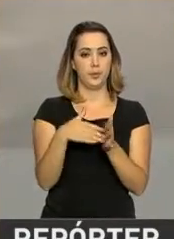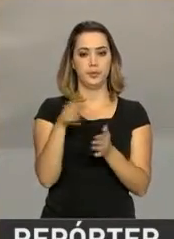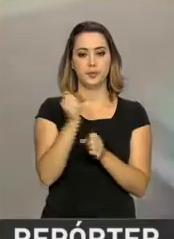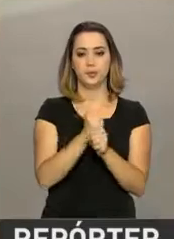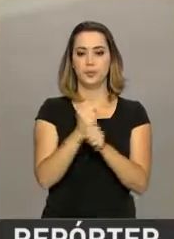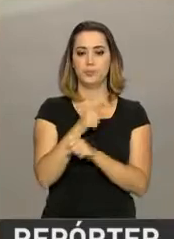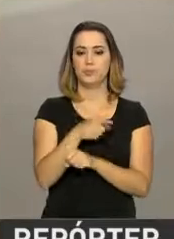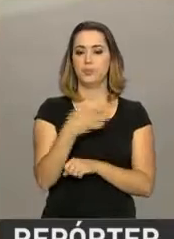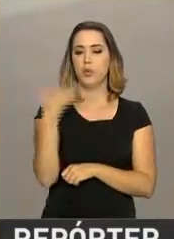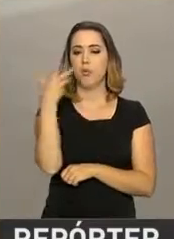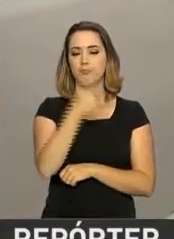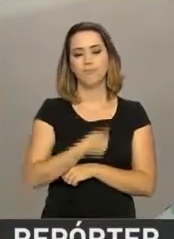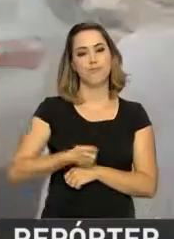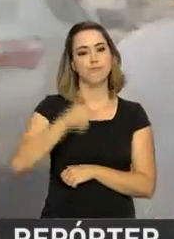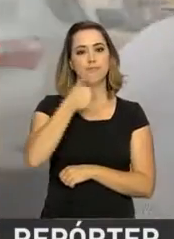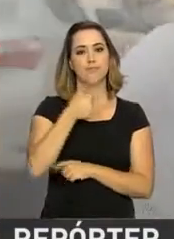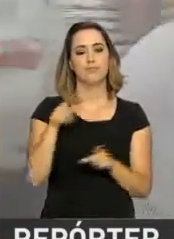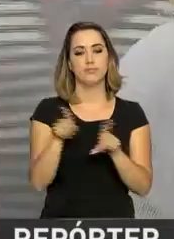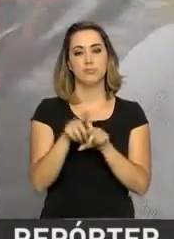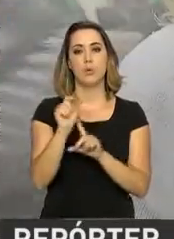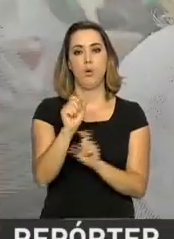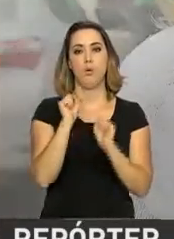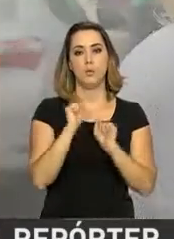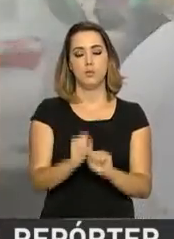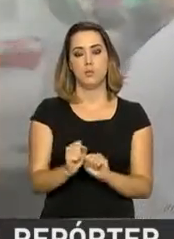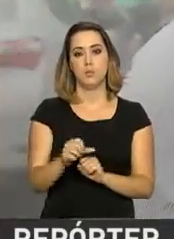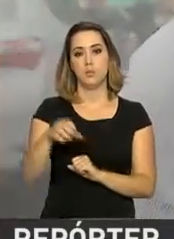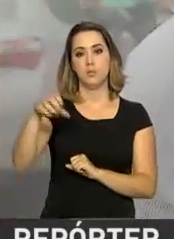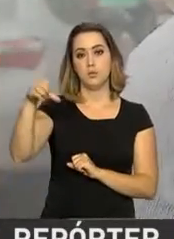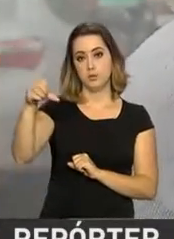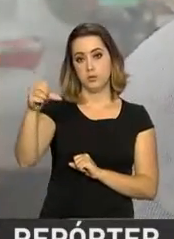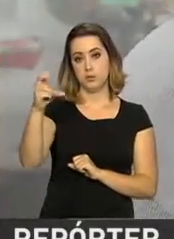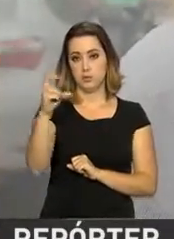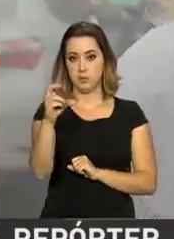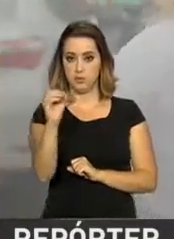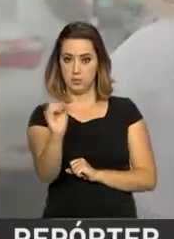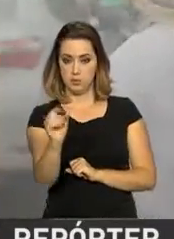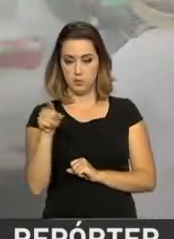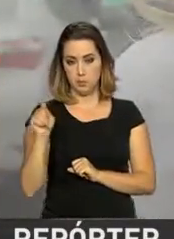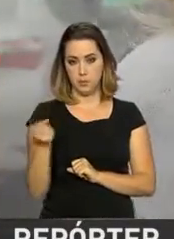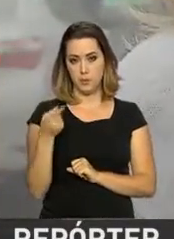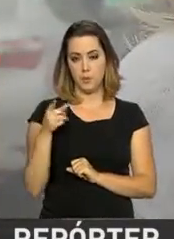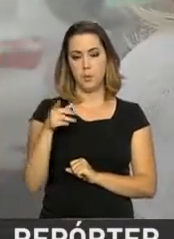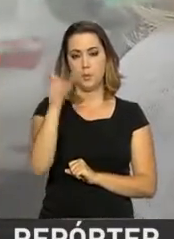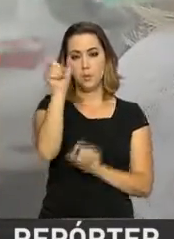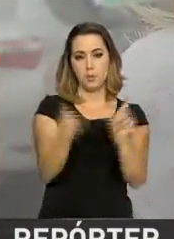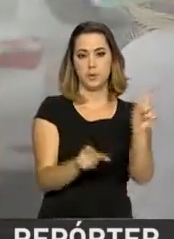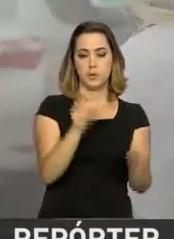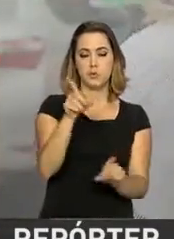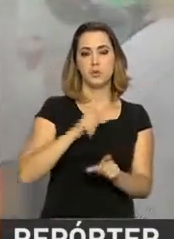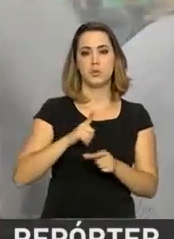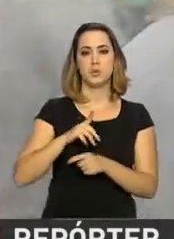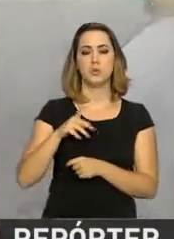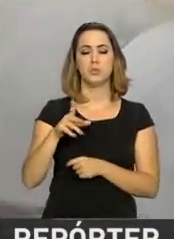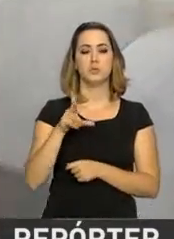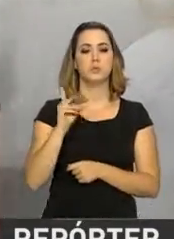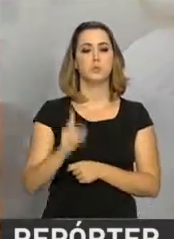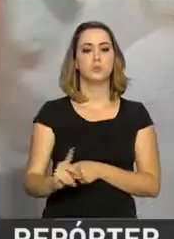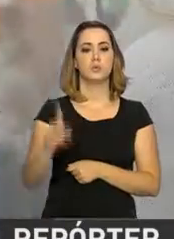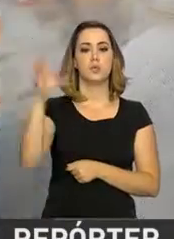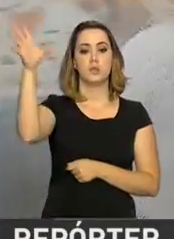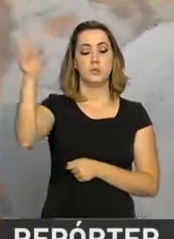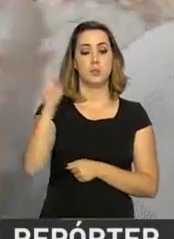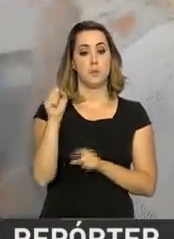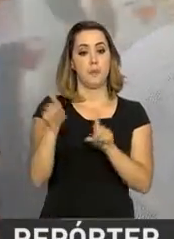meu natal acharia ótimo você pode ser uma das 950 mil pessoas que têm direito ao abono salarial e ainda não sacou o